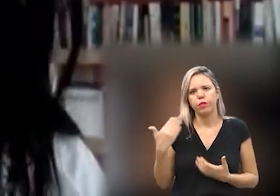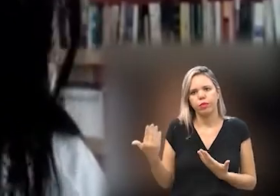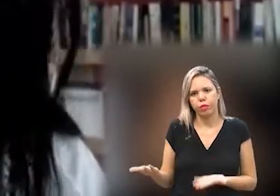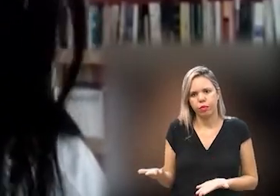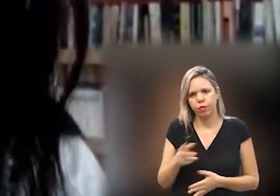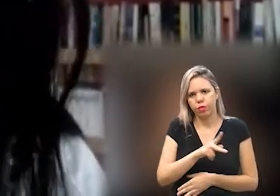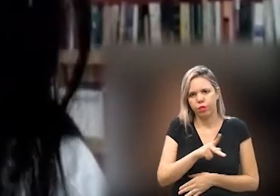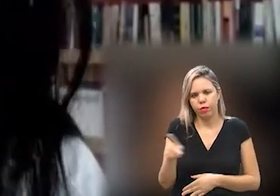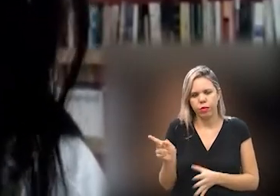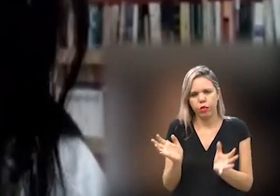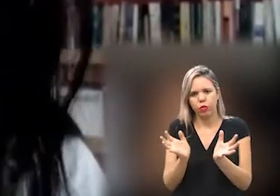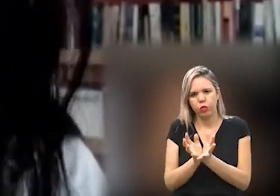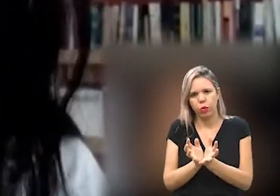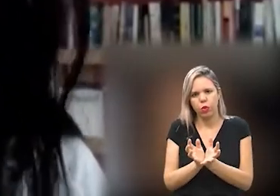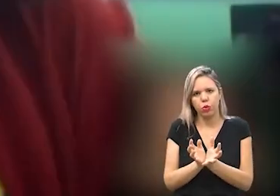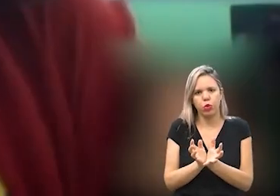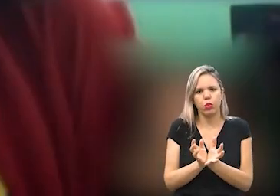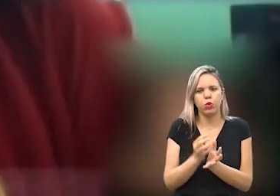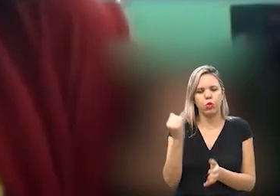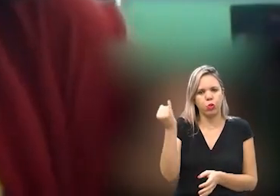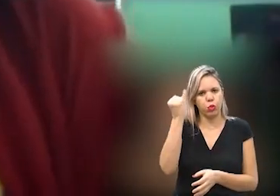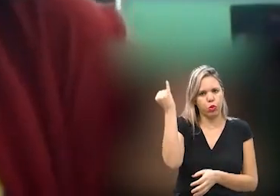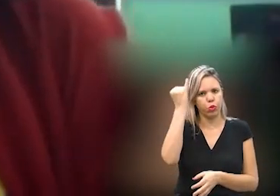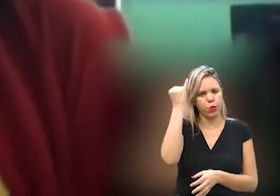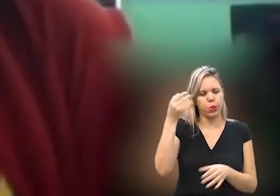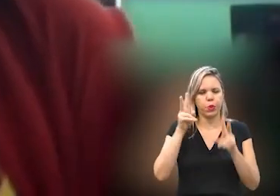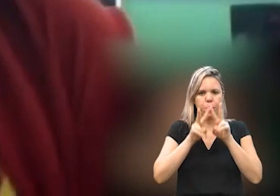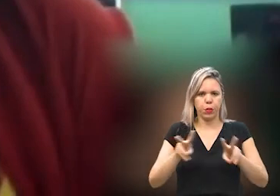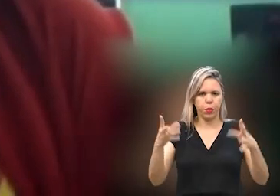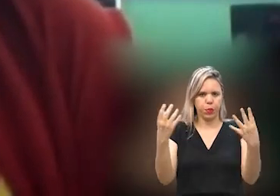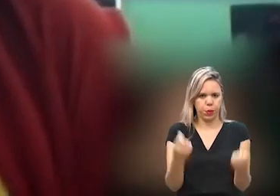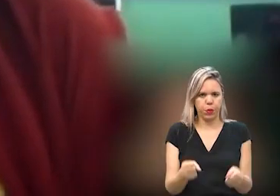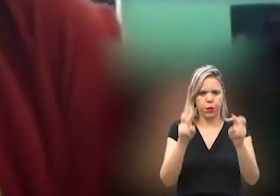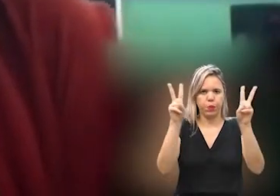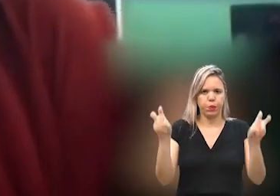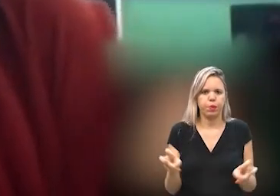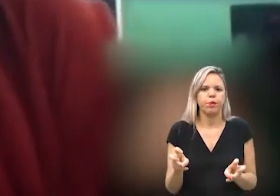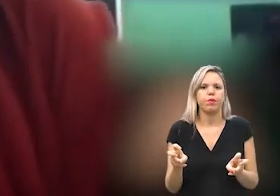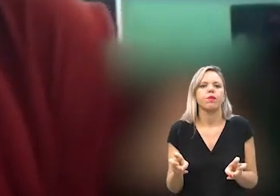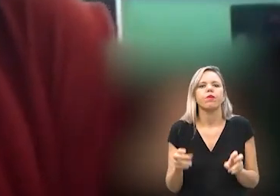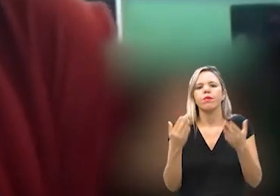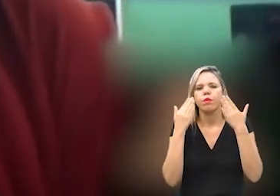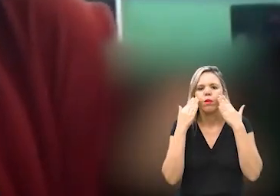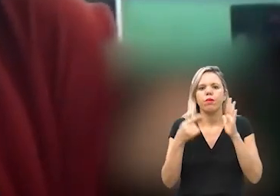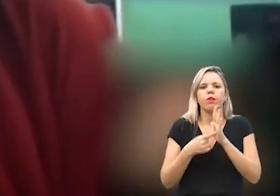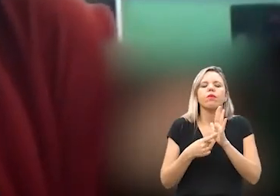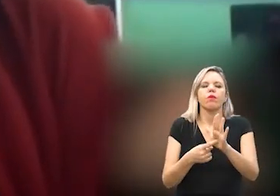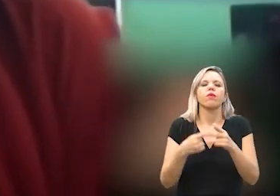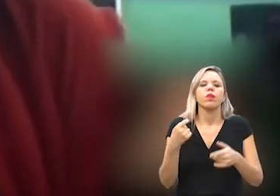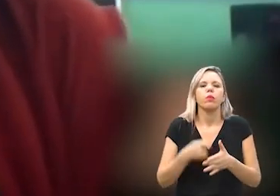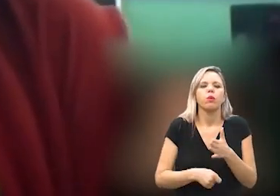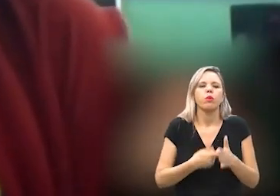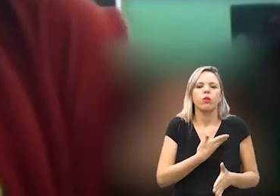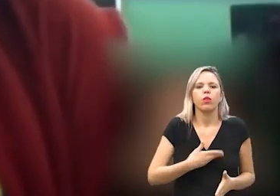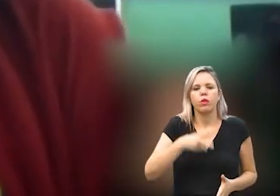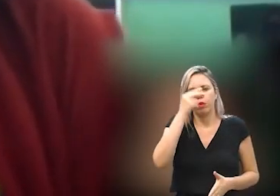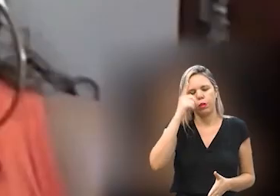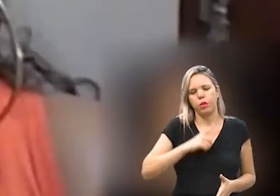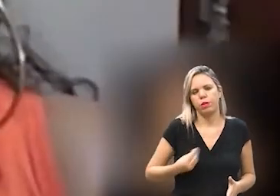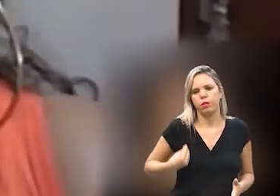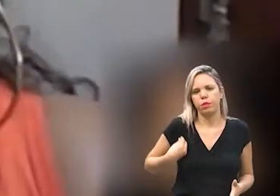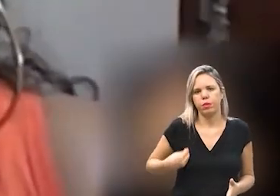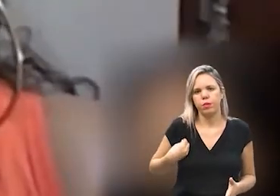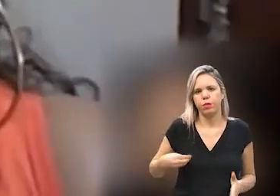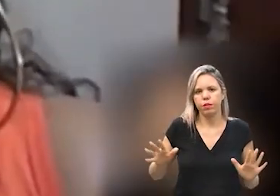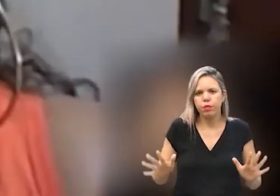Conte, presidente do grupo, é importante dar visibilidade ao tema, para destacar as políticas públicas existentes